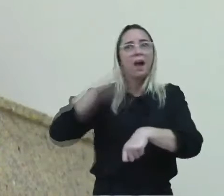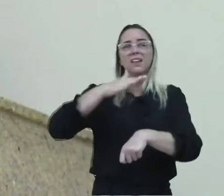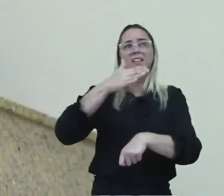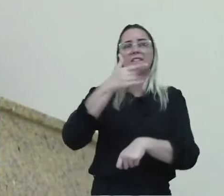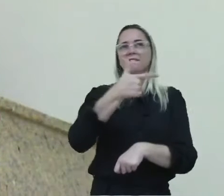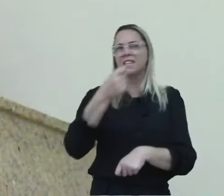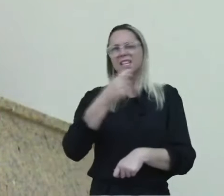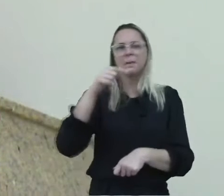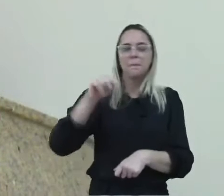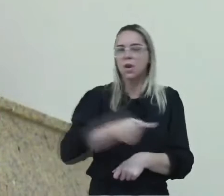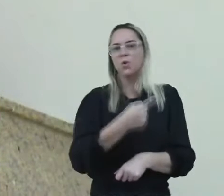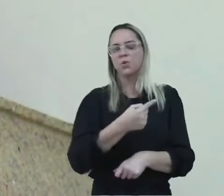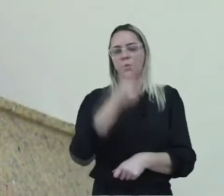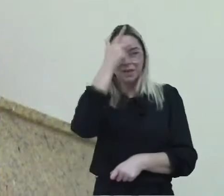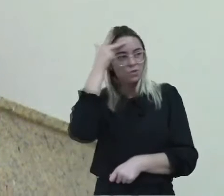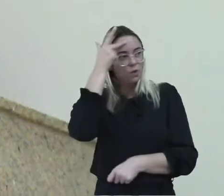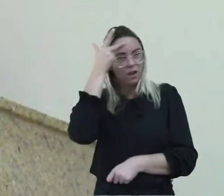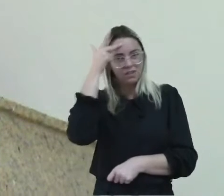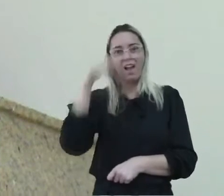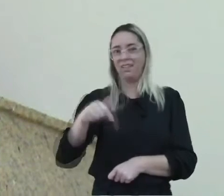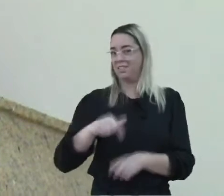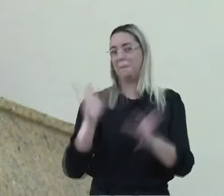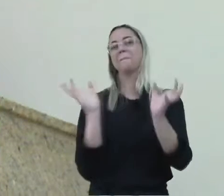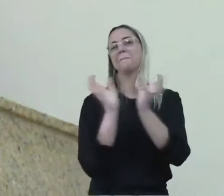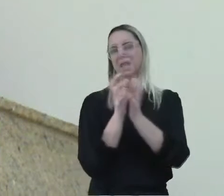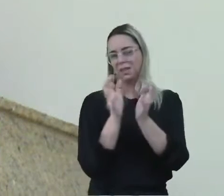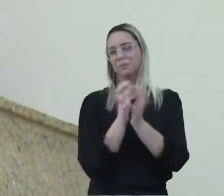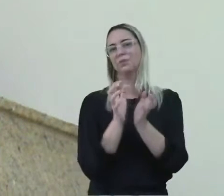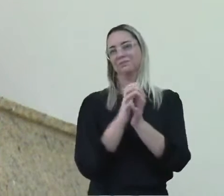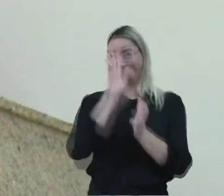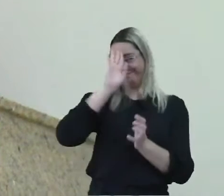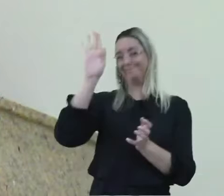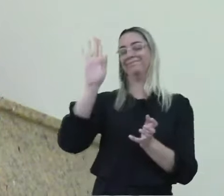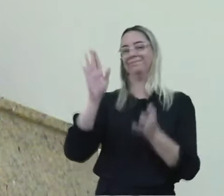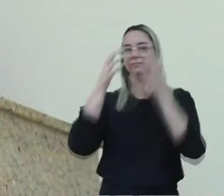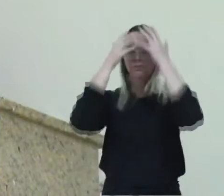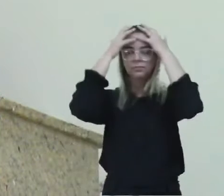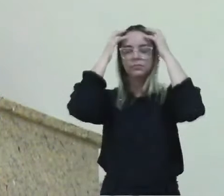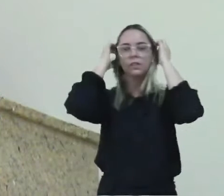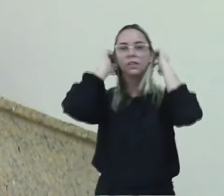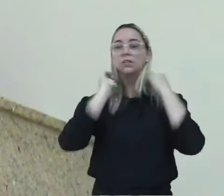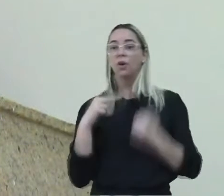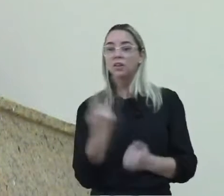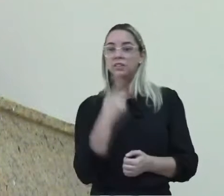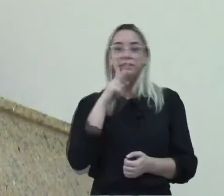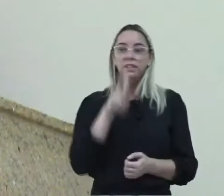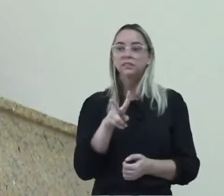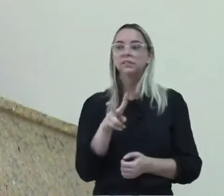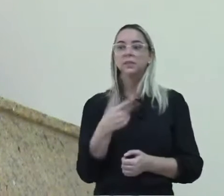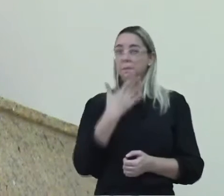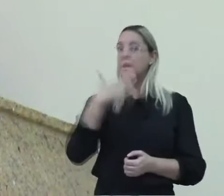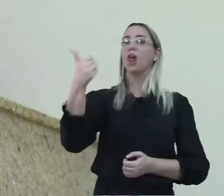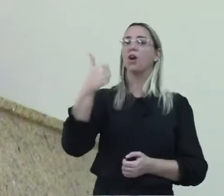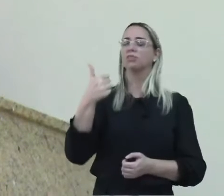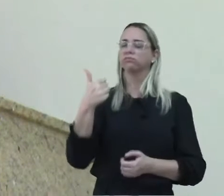habitantes, né, principalmente aqui no estado de Pernambuco, né, e a gente pôde ver uma melhoria nos atendimentos nas